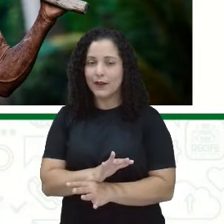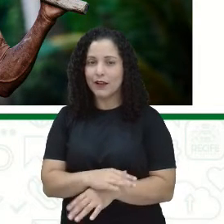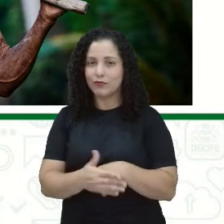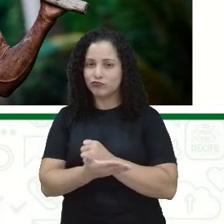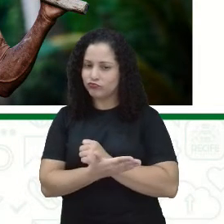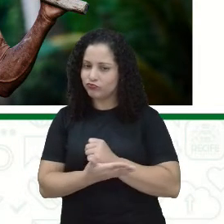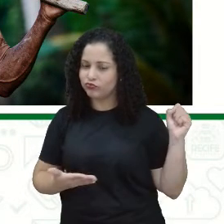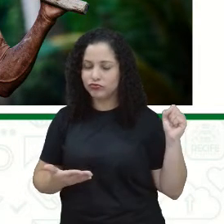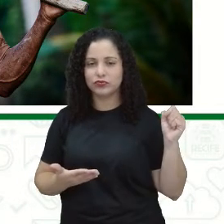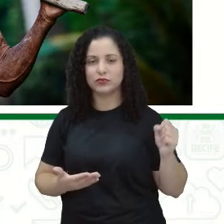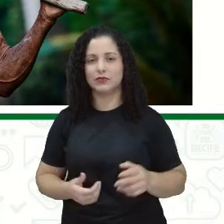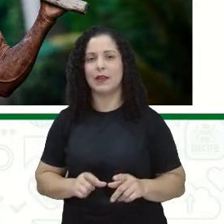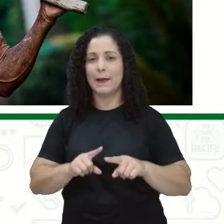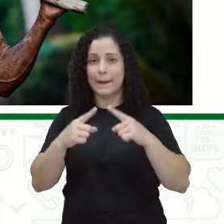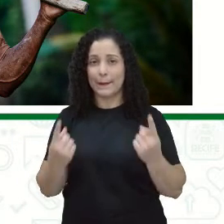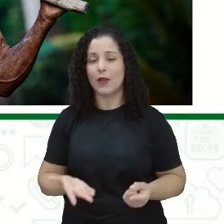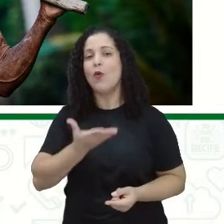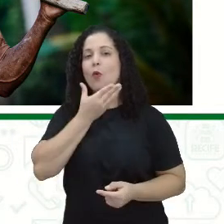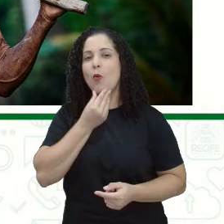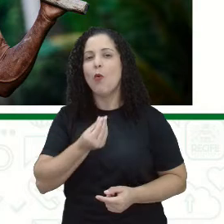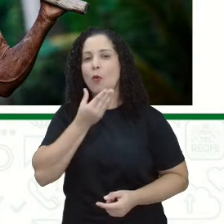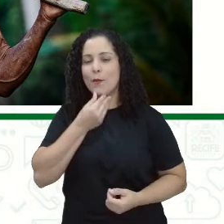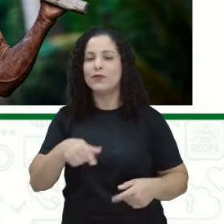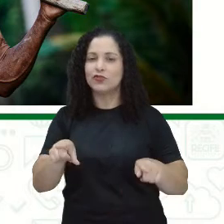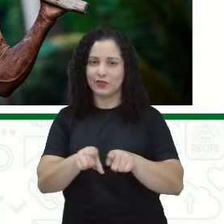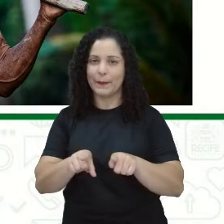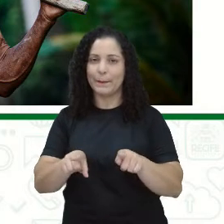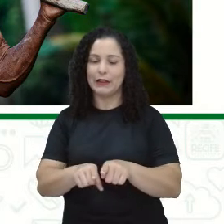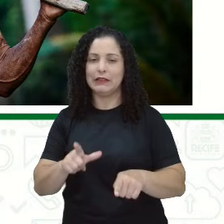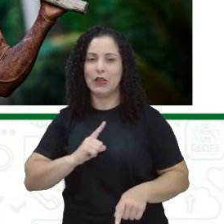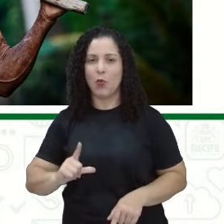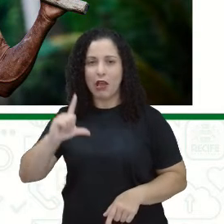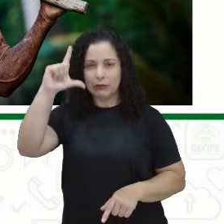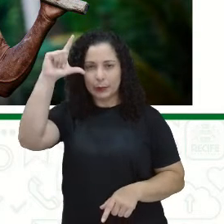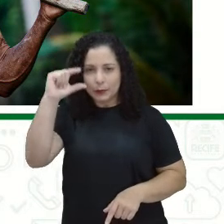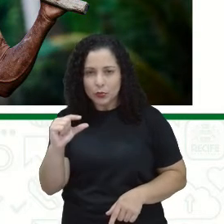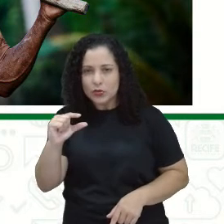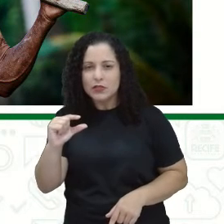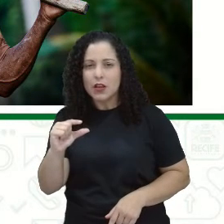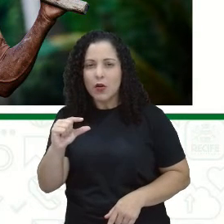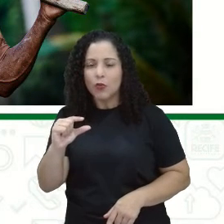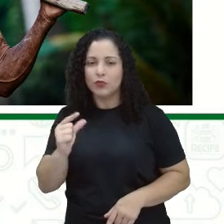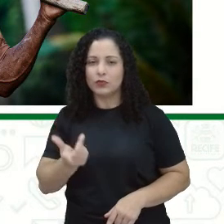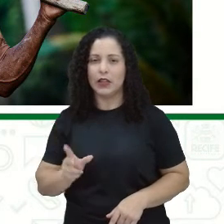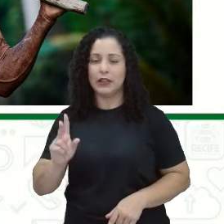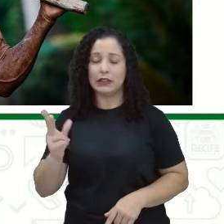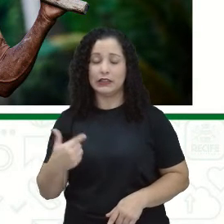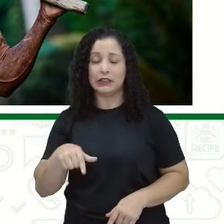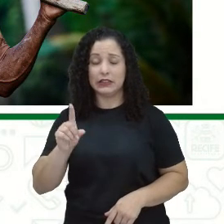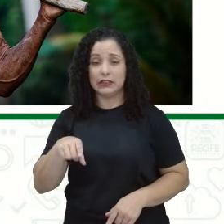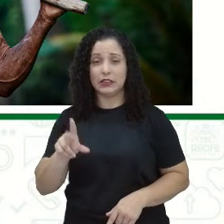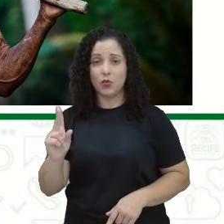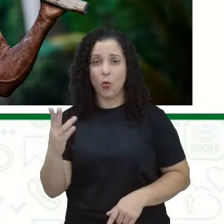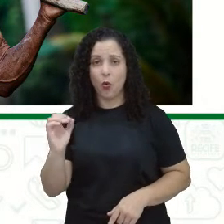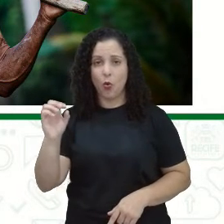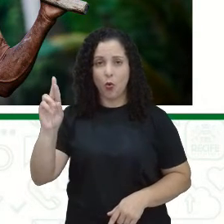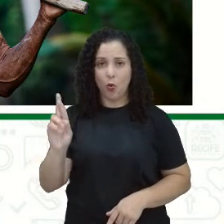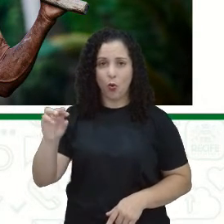relativos. Mas os homens também têm essa queda hormonal da testosterona, que é com a andropausa, e ela é pouco